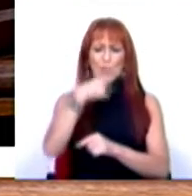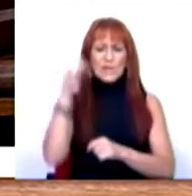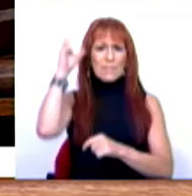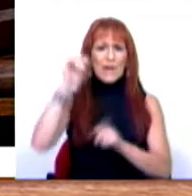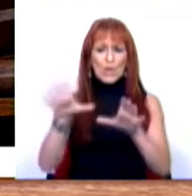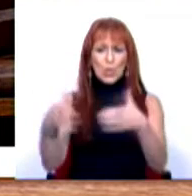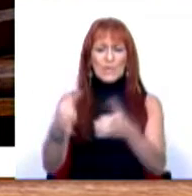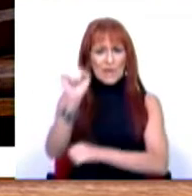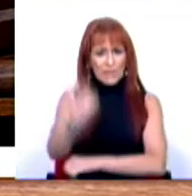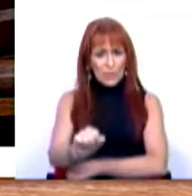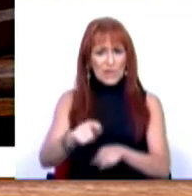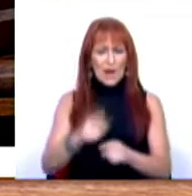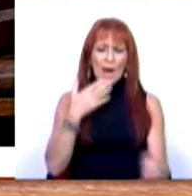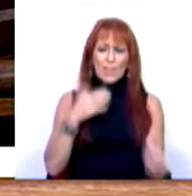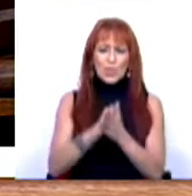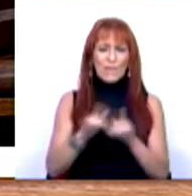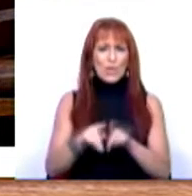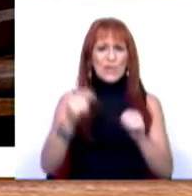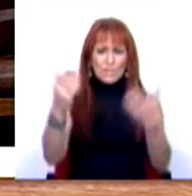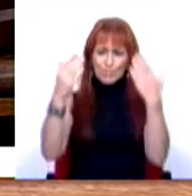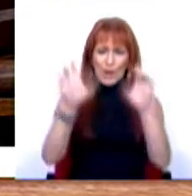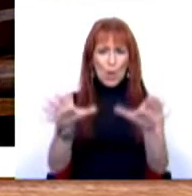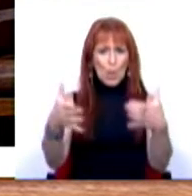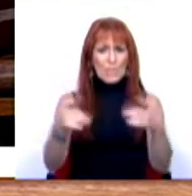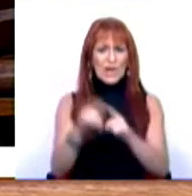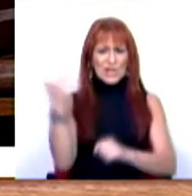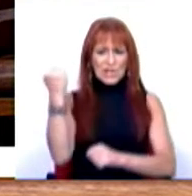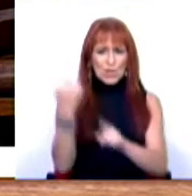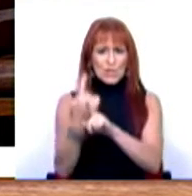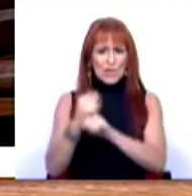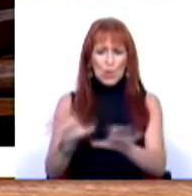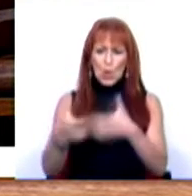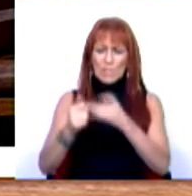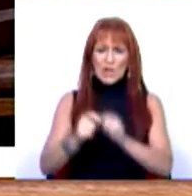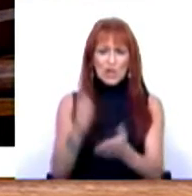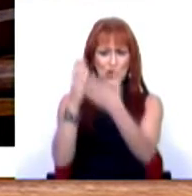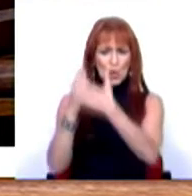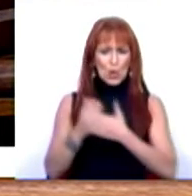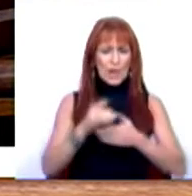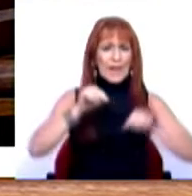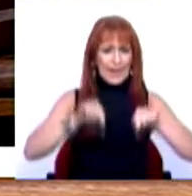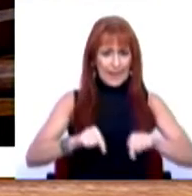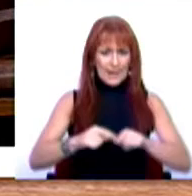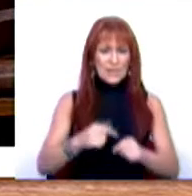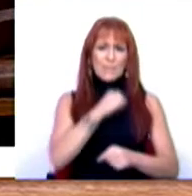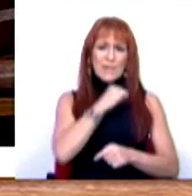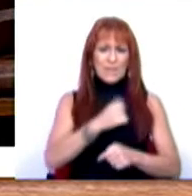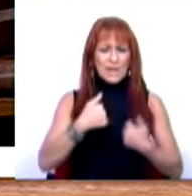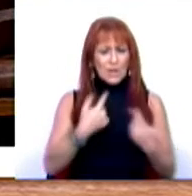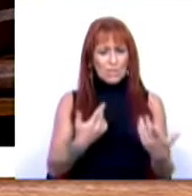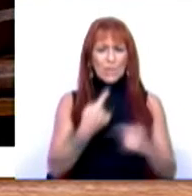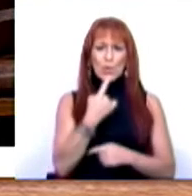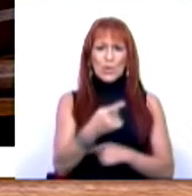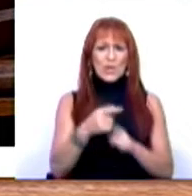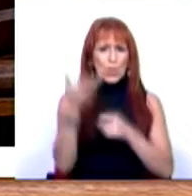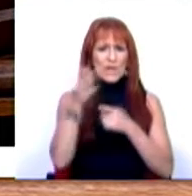animal comunitário. Aproveitamos para saudar a comunidade, as instituições, as comunidades escolares e aqui permitam-me